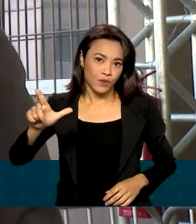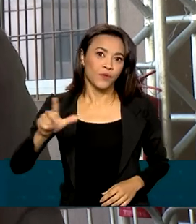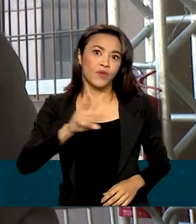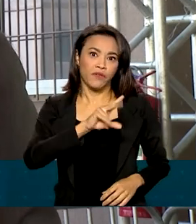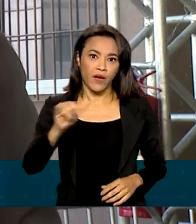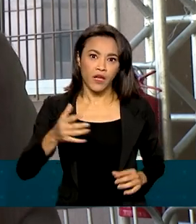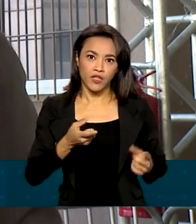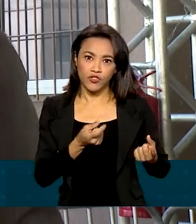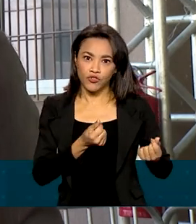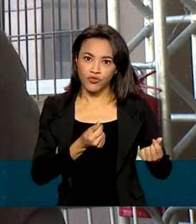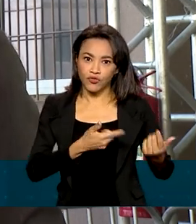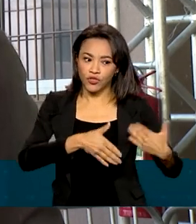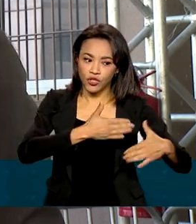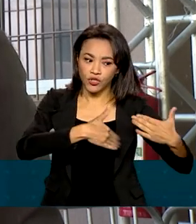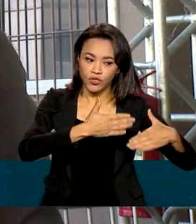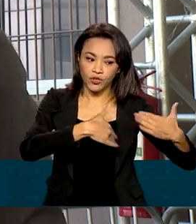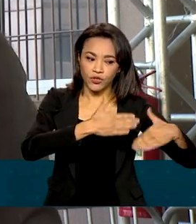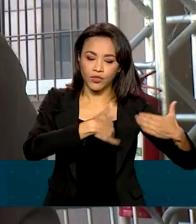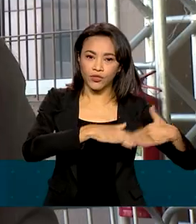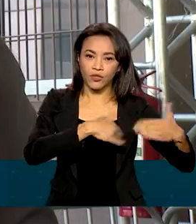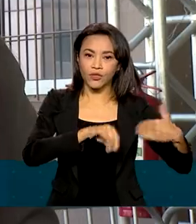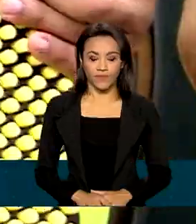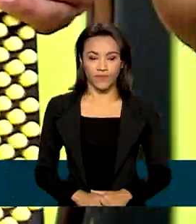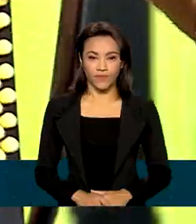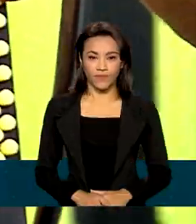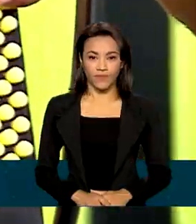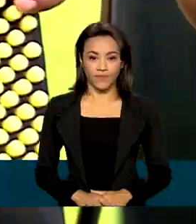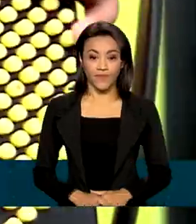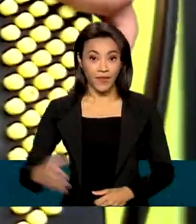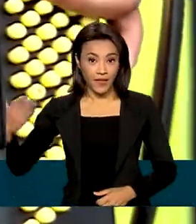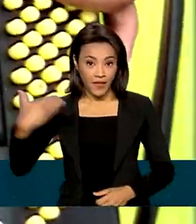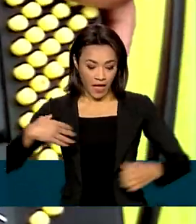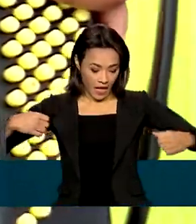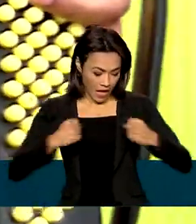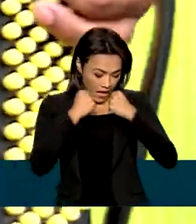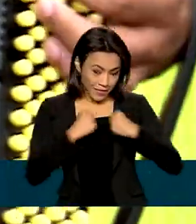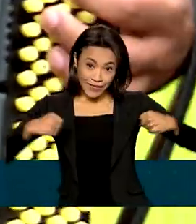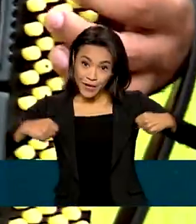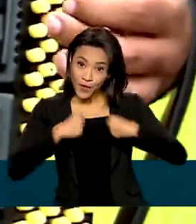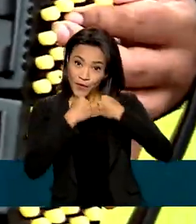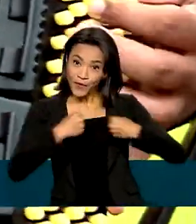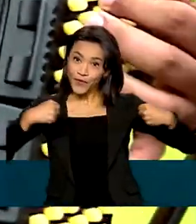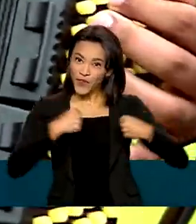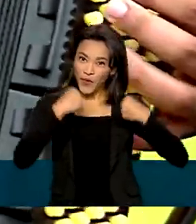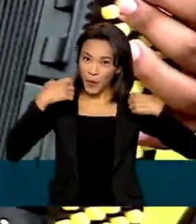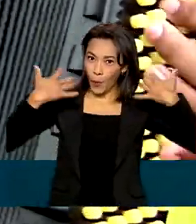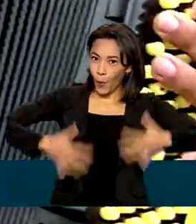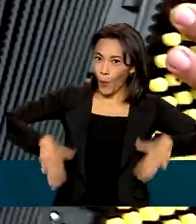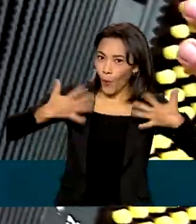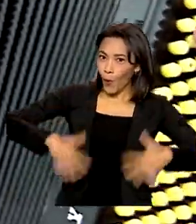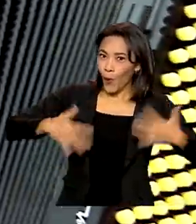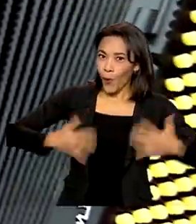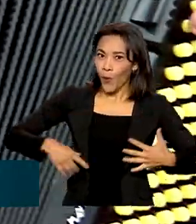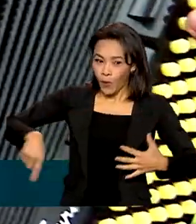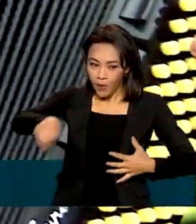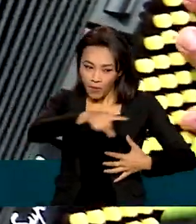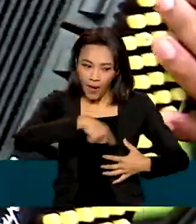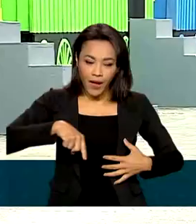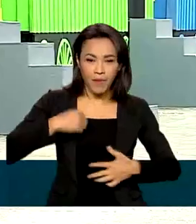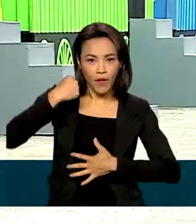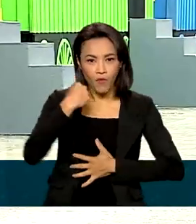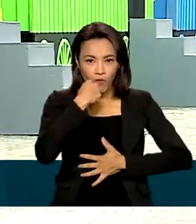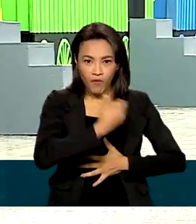região cerca de 250 milhões de reais. A sanfona vem com tudo este ano para embalar o pé de